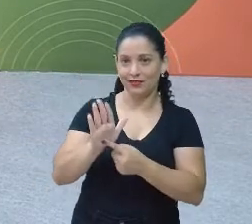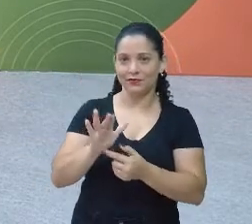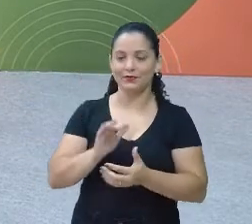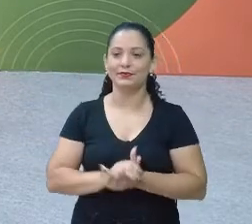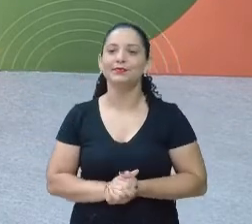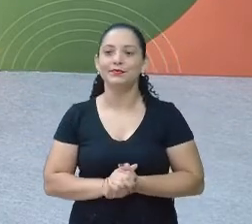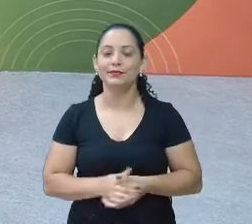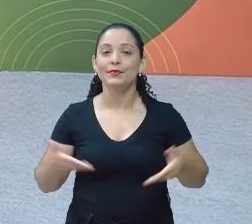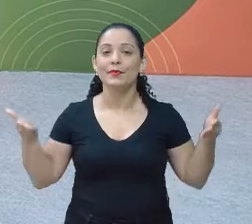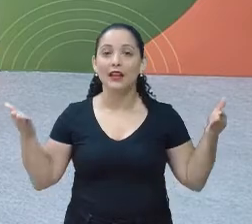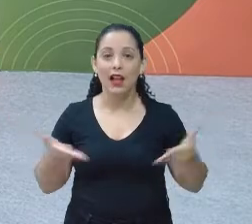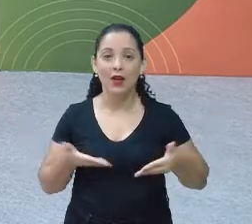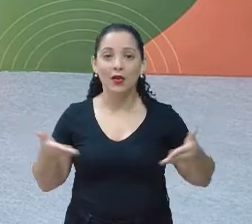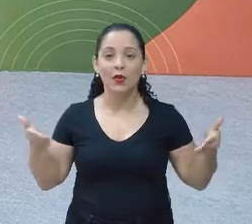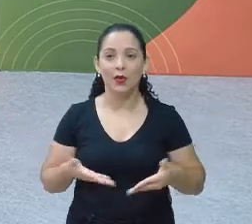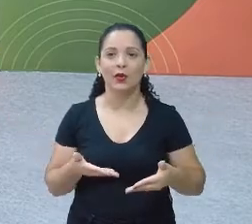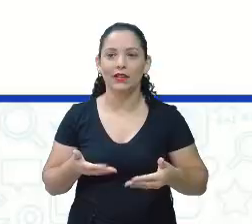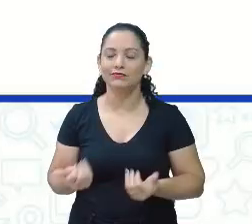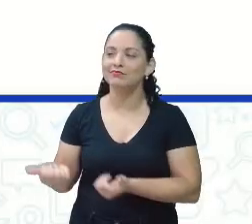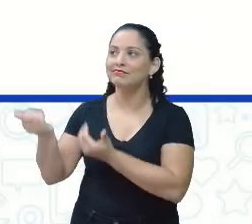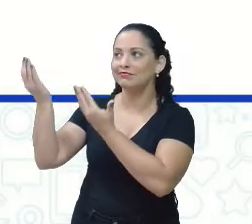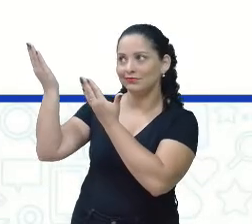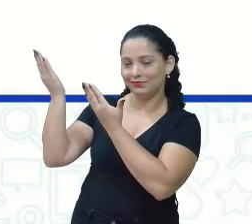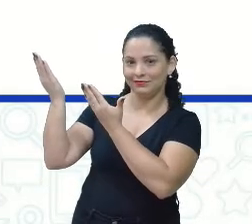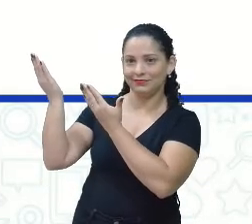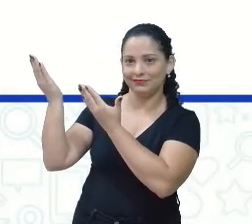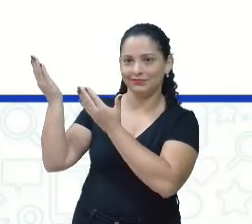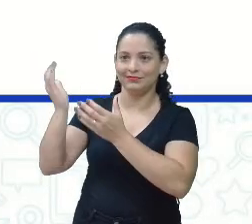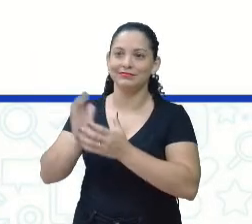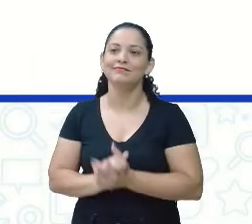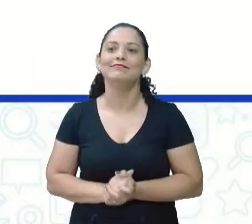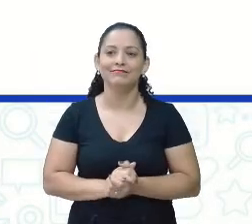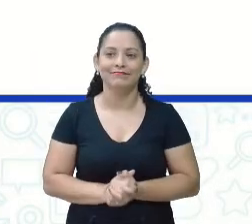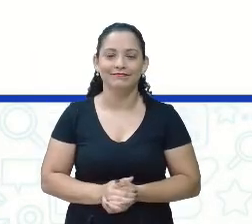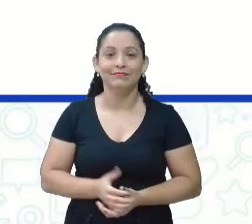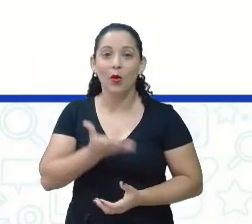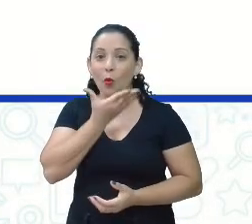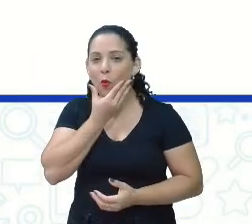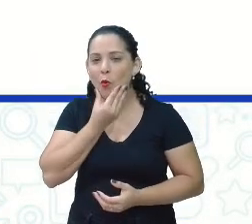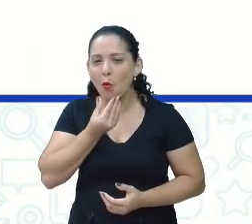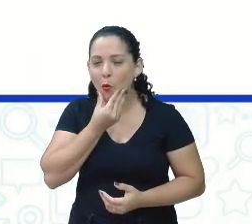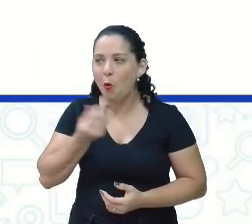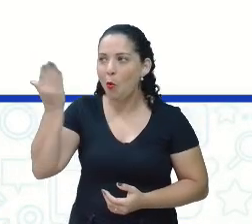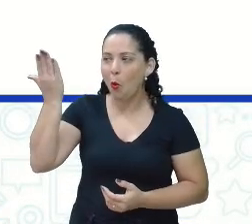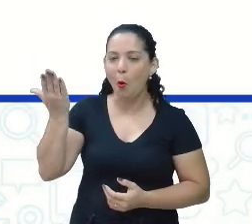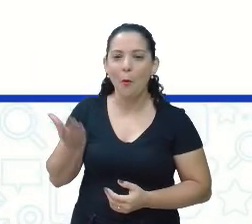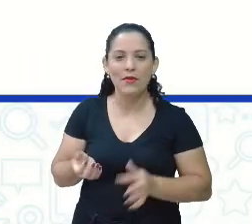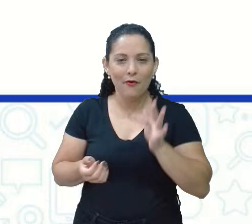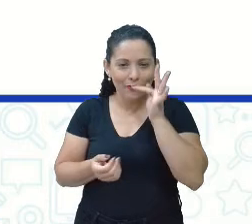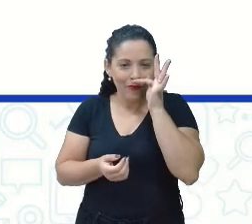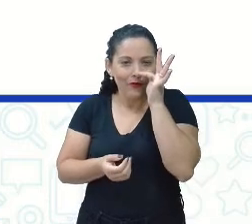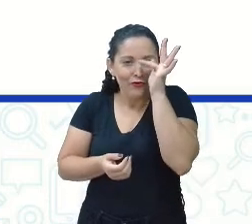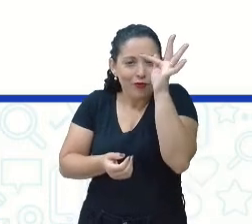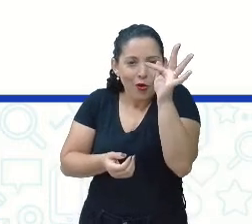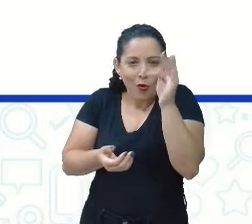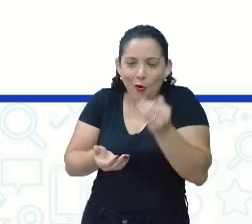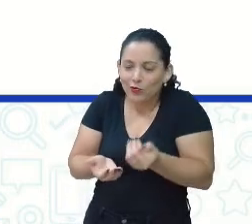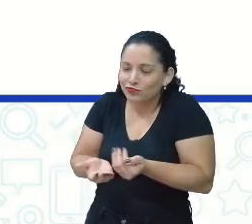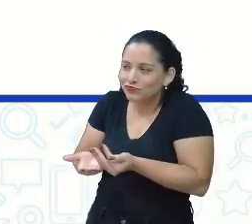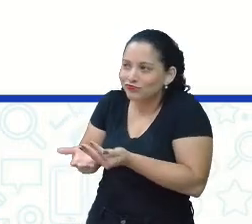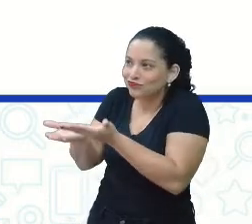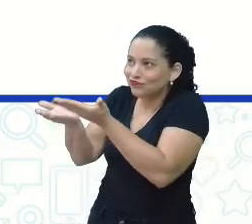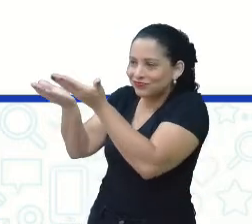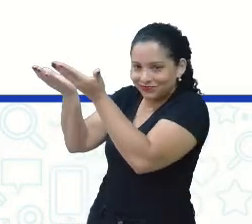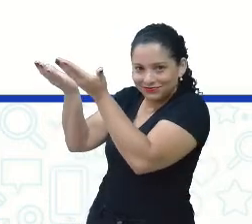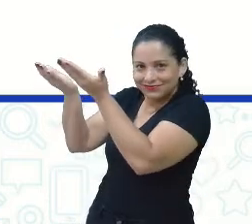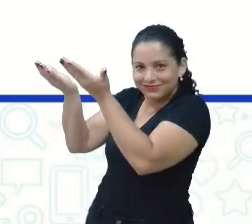vocês. Agora, you are so beautiful, esse aí está apaixonado, né? Arrumou umas florzinhas aí, não sei lá de onde. Essa ela não comprou não, deve